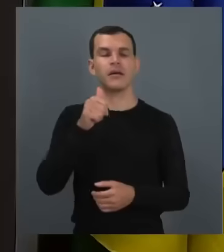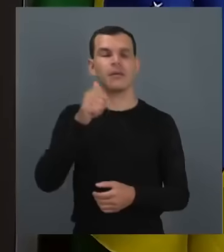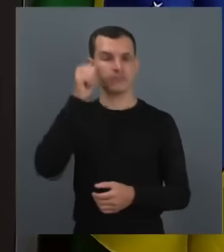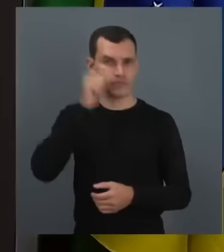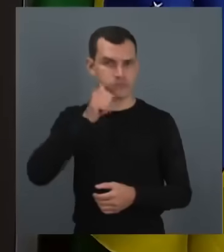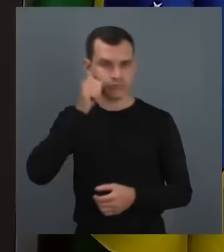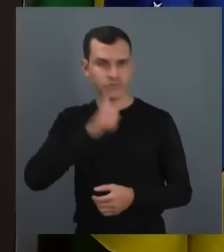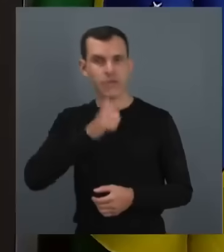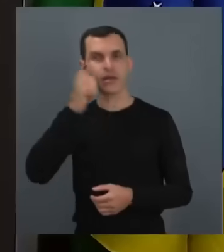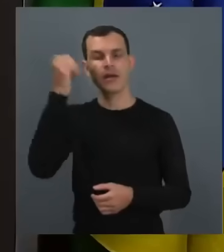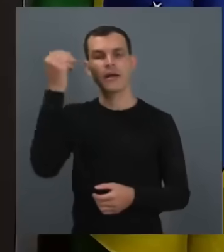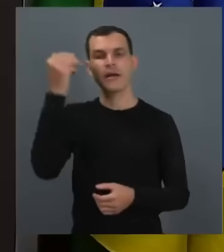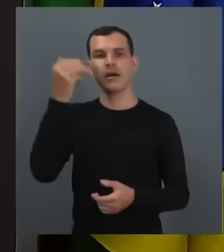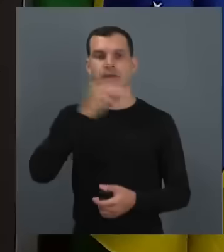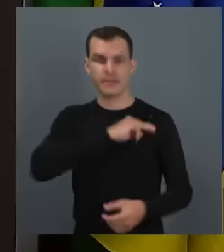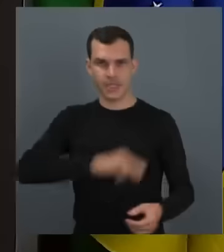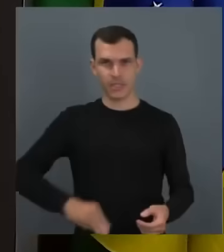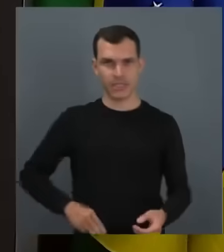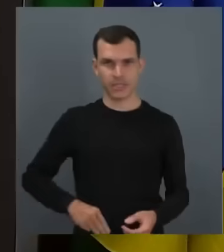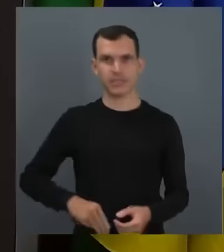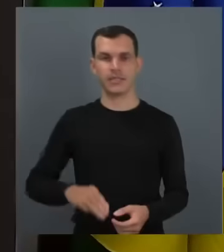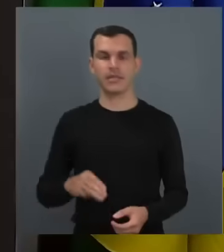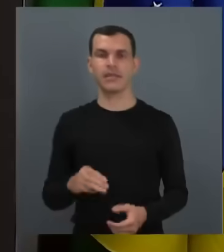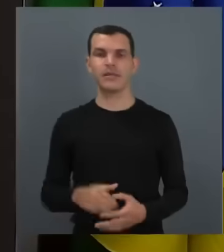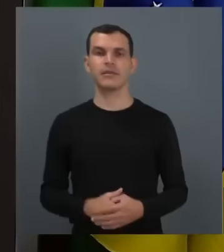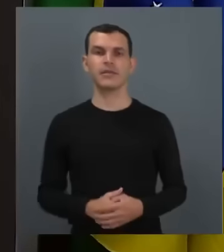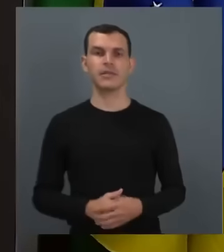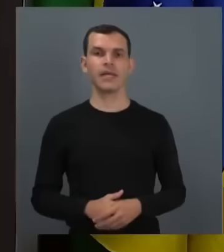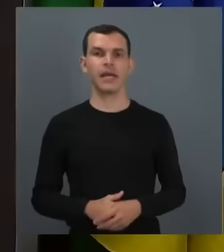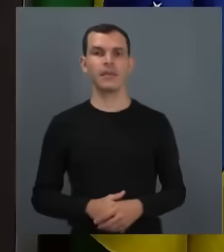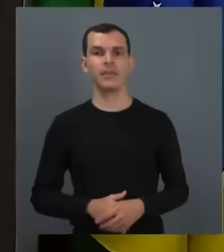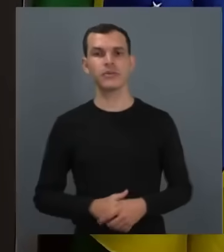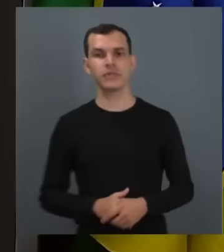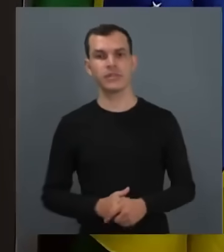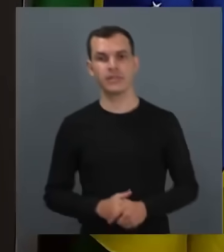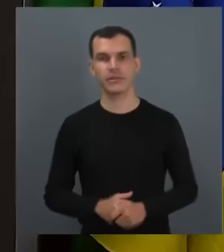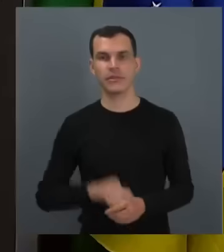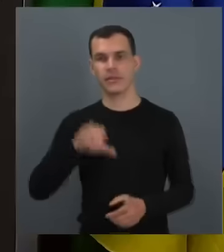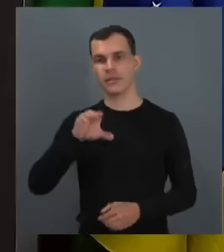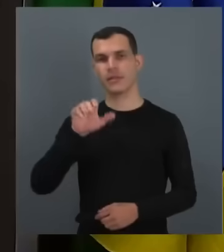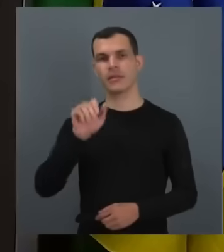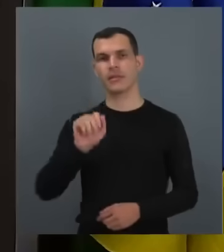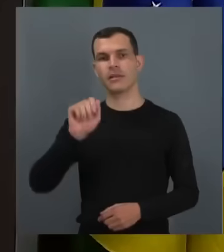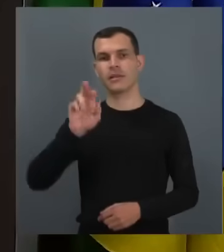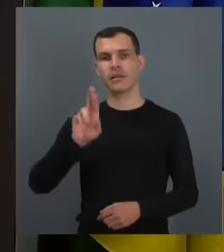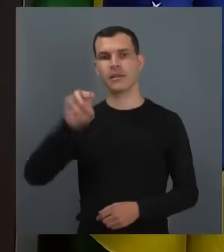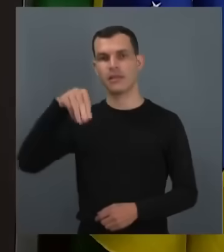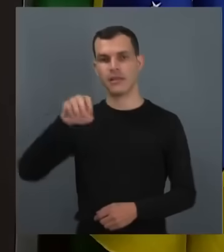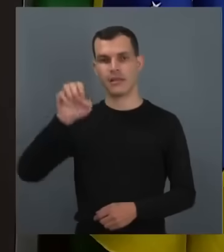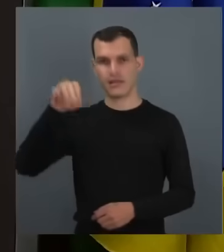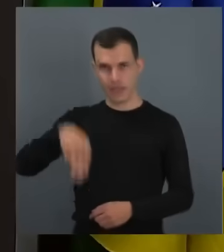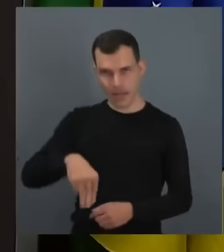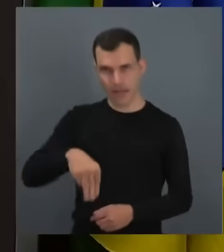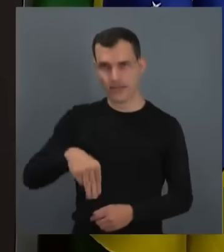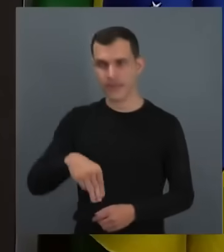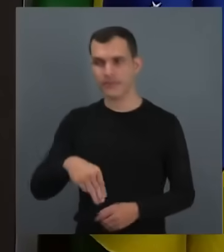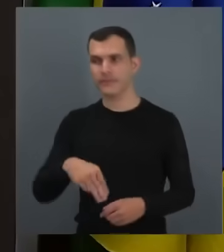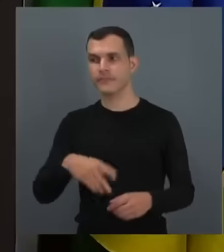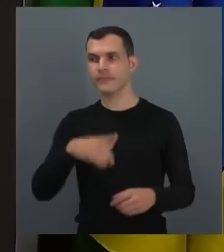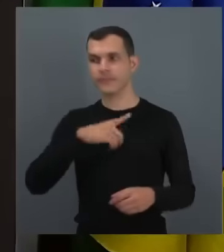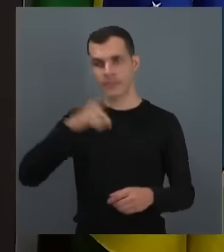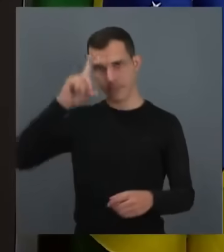Lúcia, praticou censura prévia ao proibir o lançamento do documentário Quem mandou matar Jair Messias